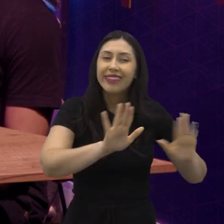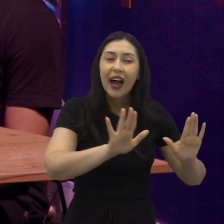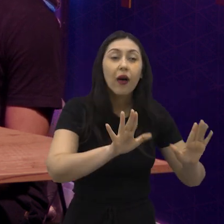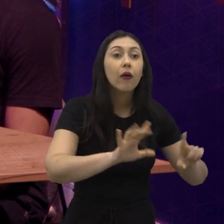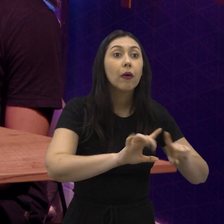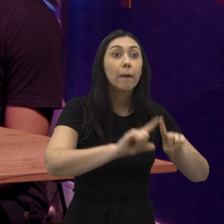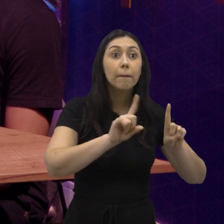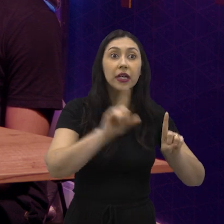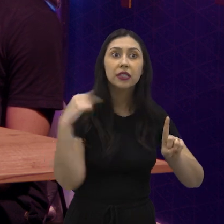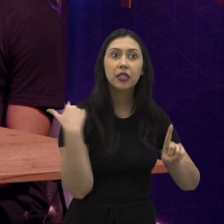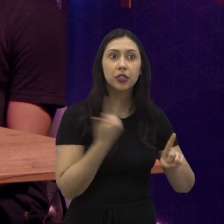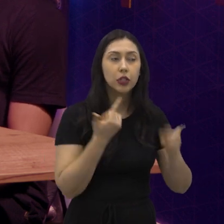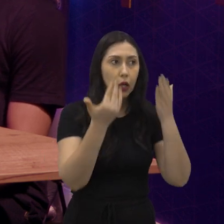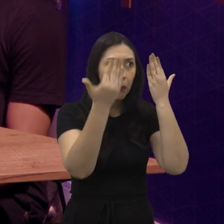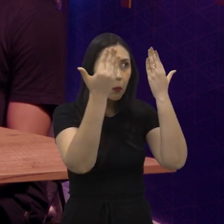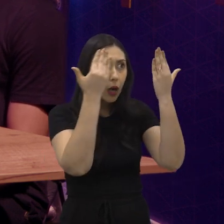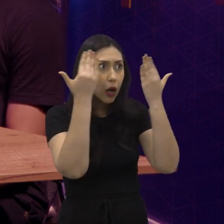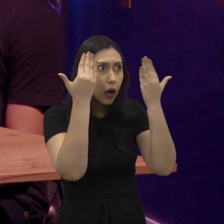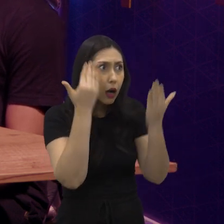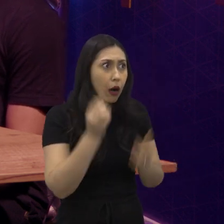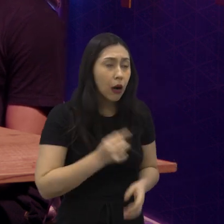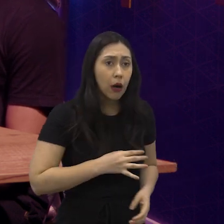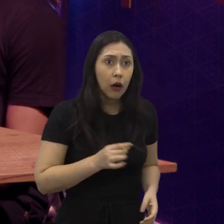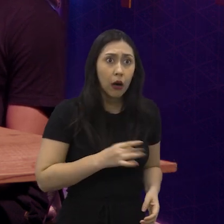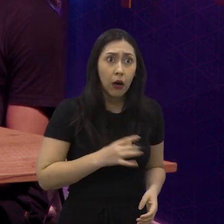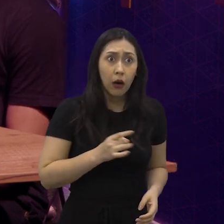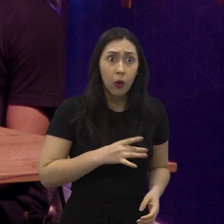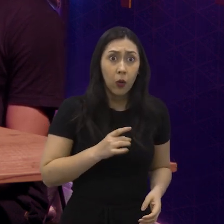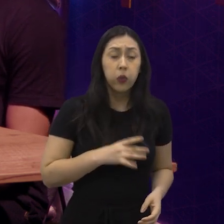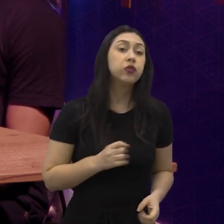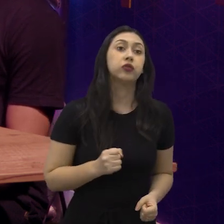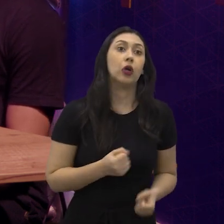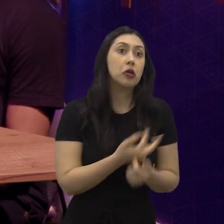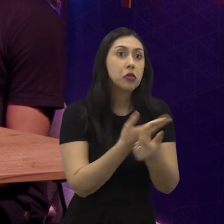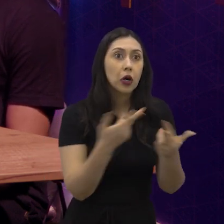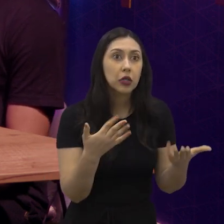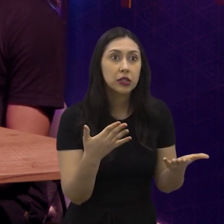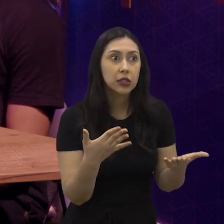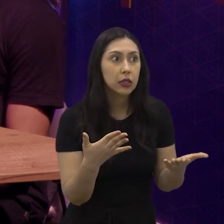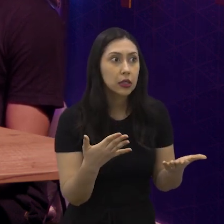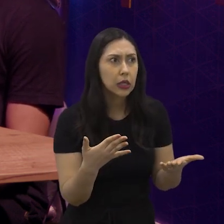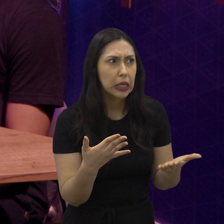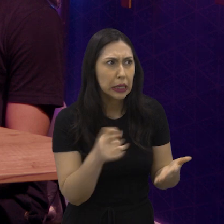algo que mexe muito com o nosso psicológico, né, e com o psicológico do personagem. Muitas